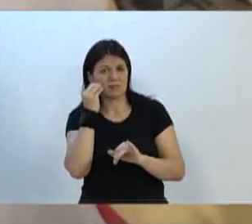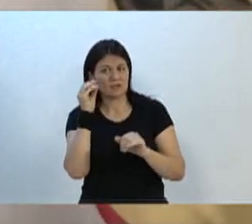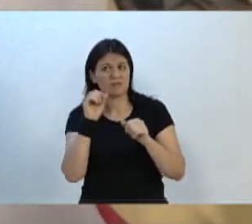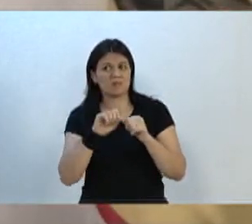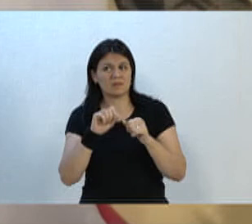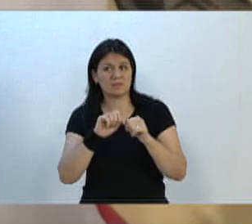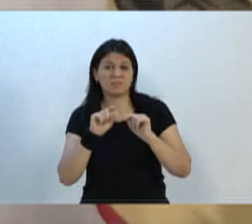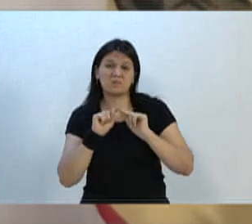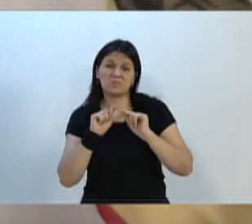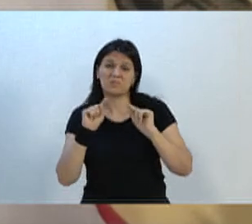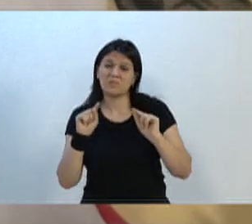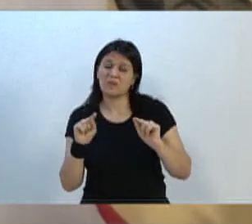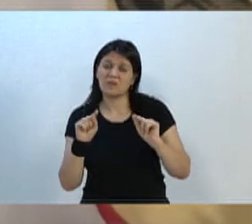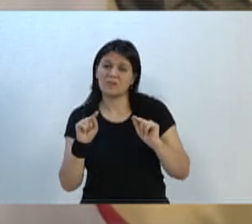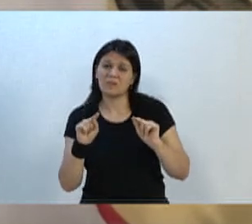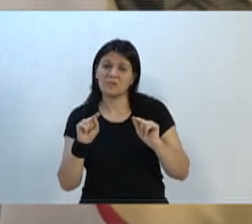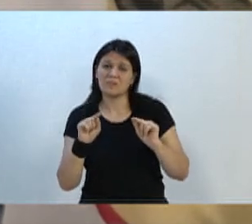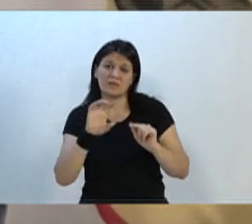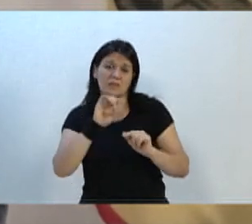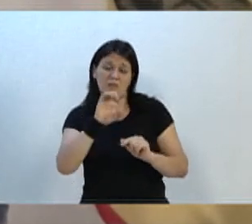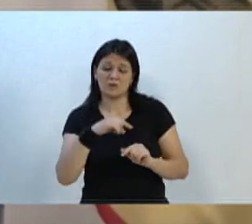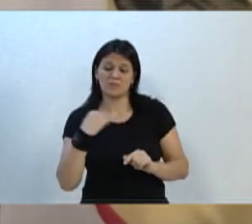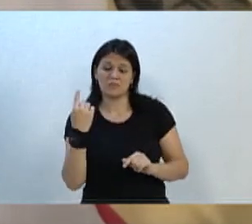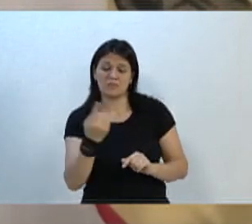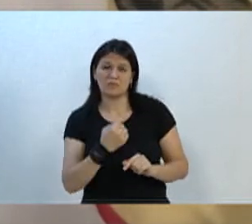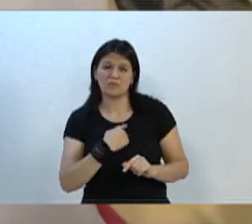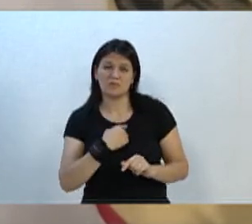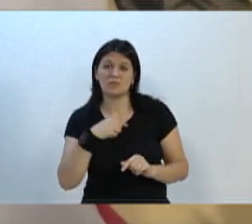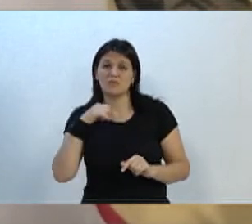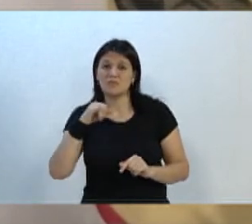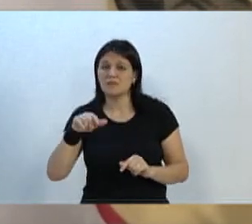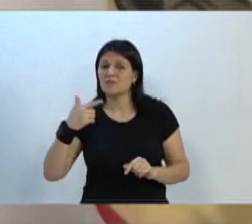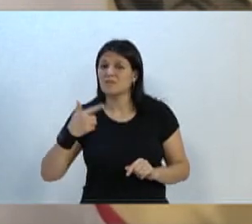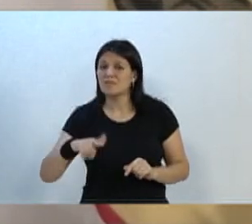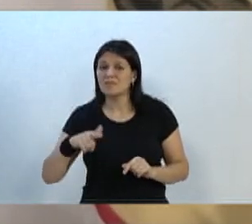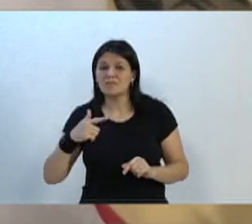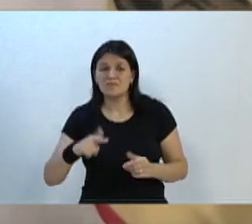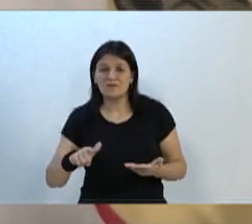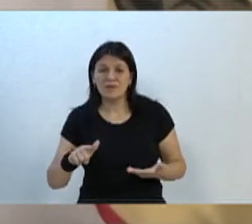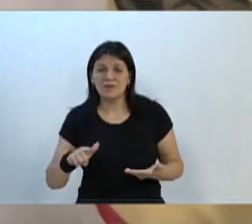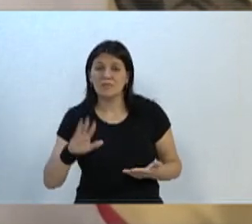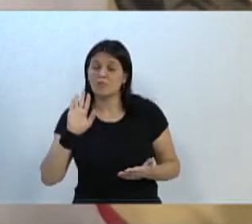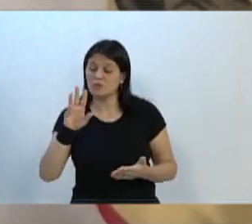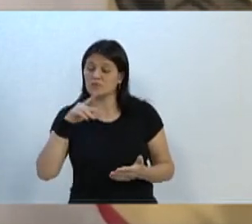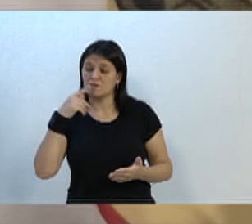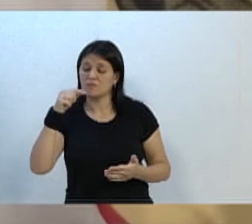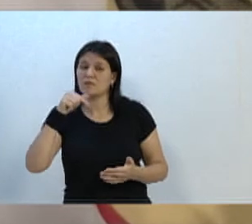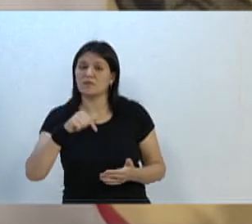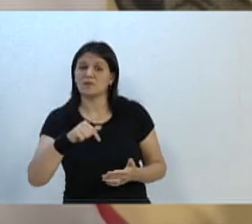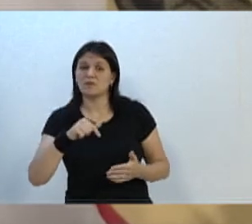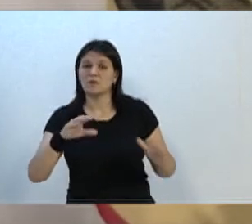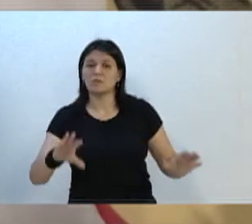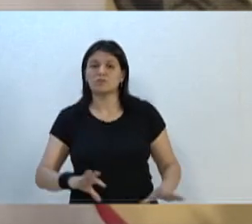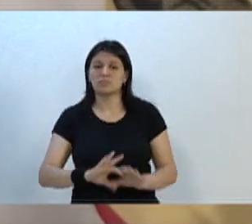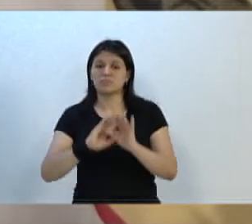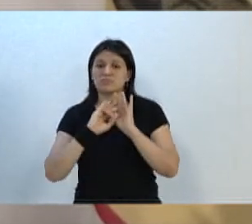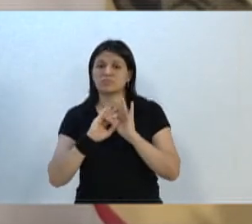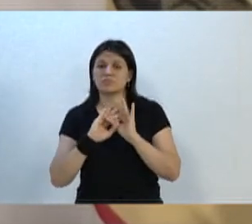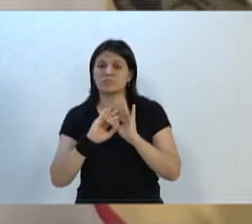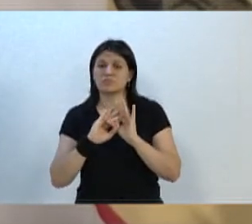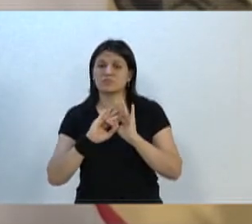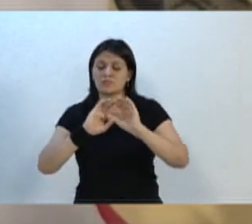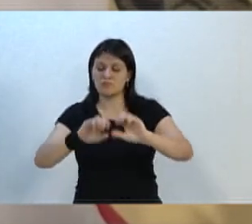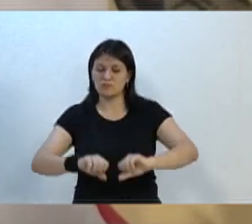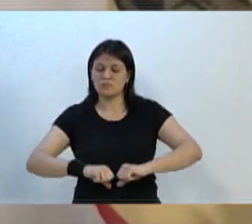mas não é só nós se não tiver de como eu falei aqui a união se não tiver